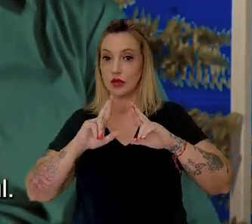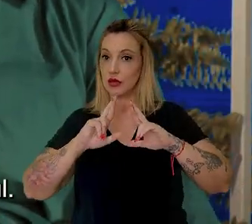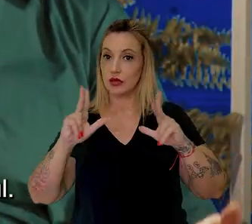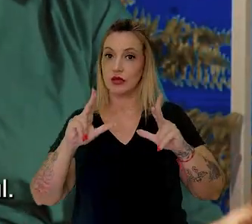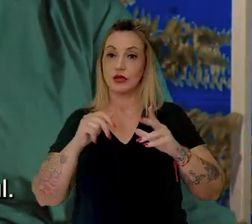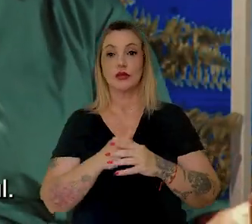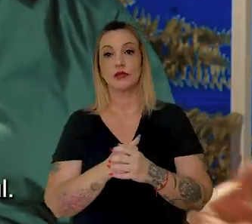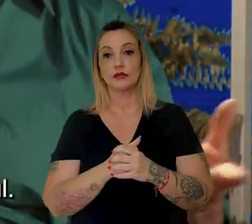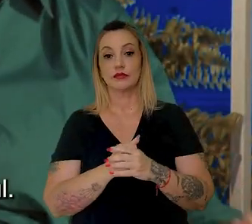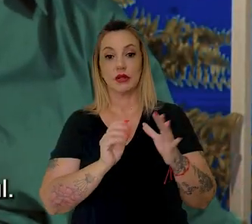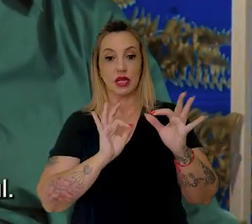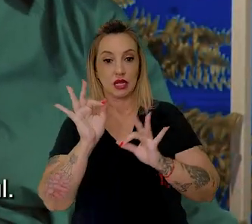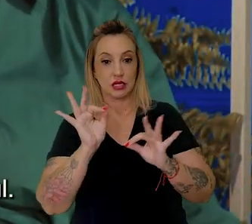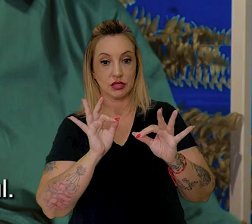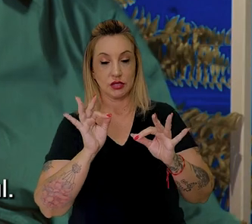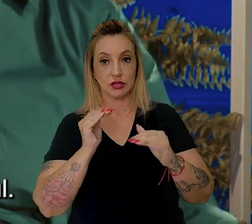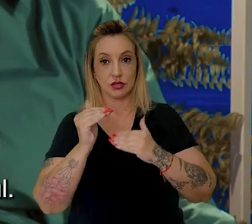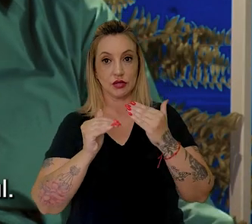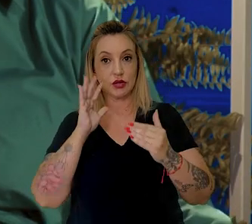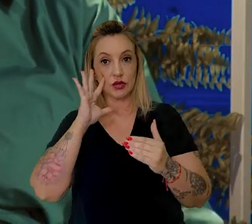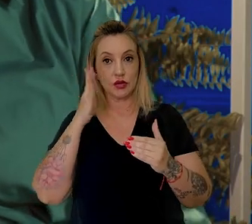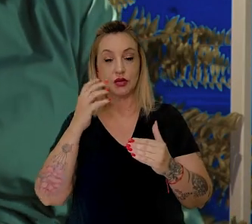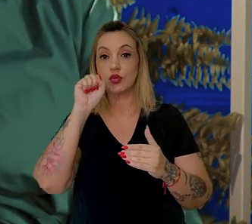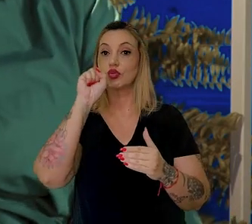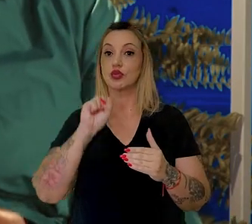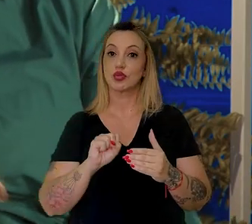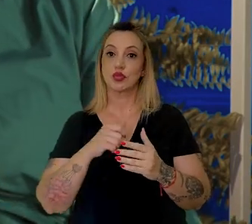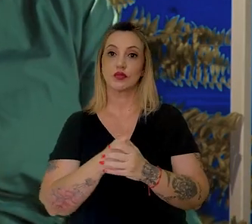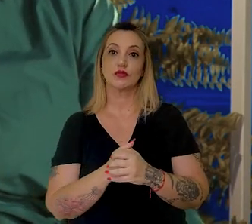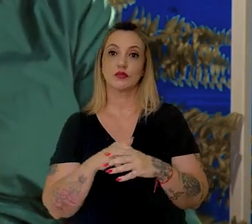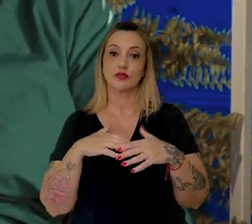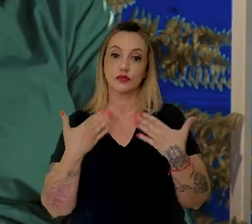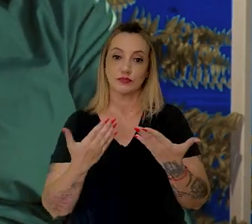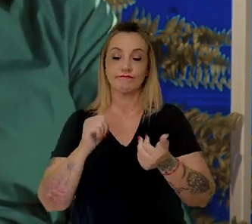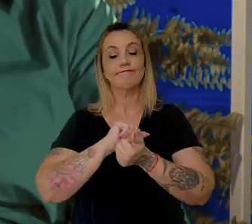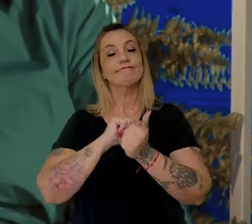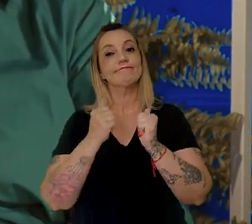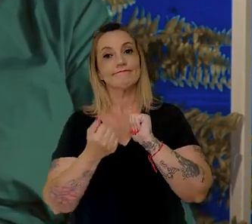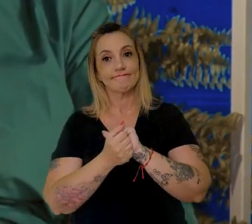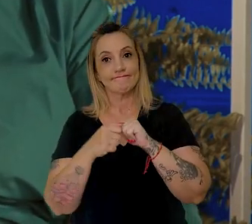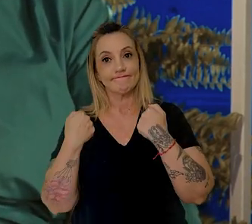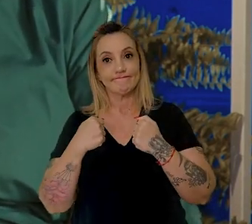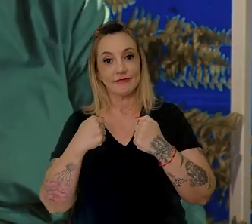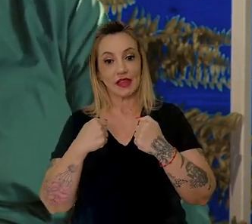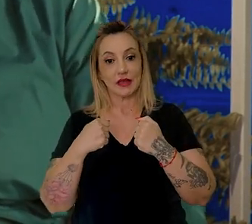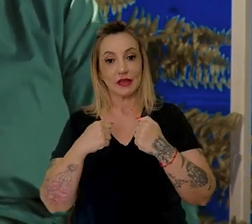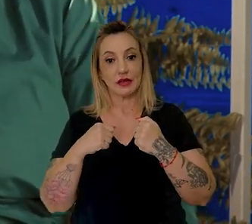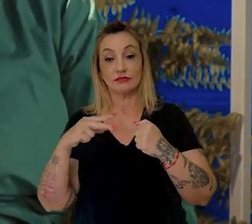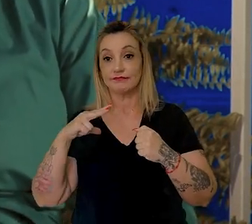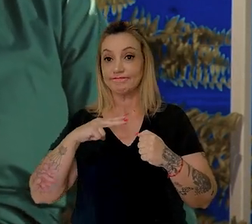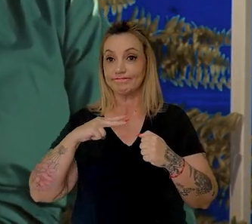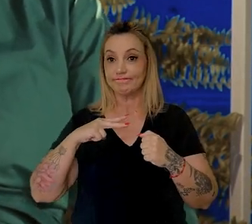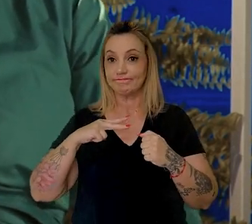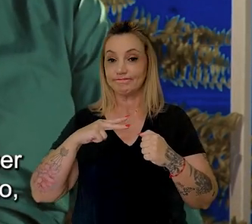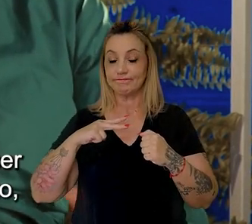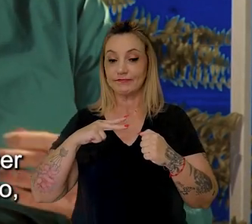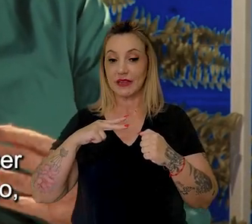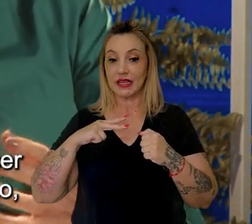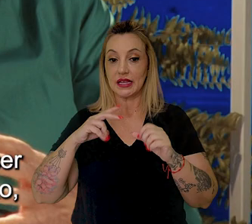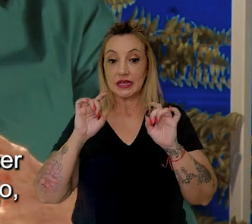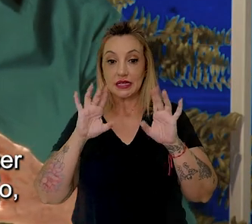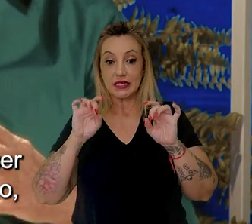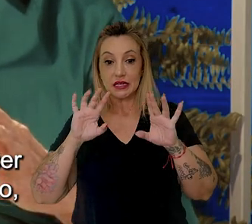tá planejado ou projetado para acontecer pro sul Então as adaptações Elas têm que ser customizadas e essa